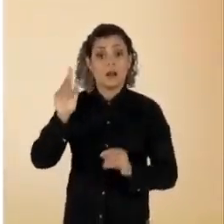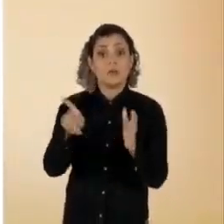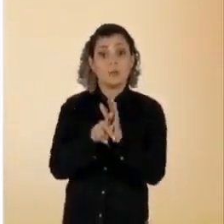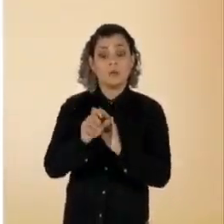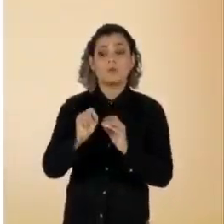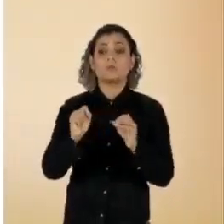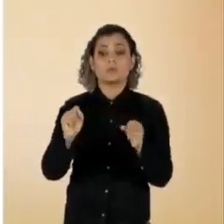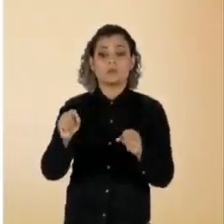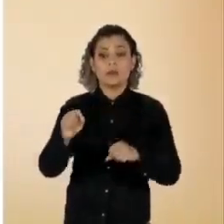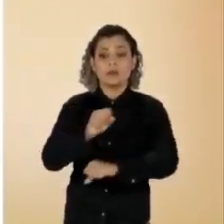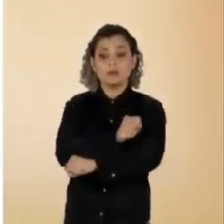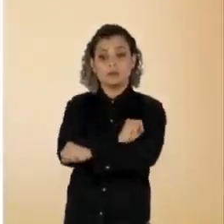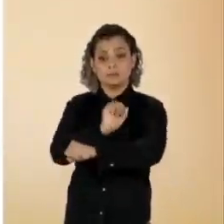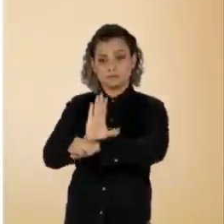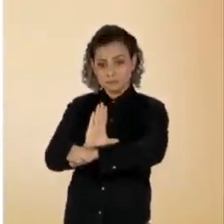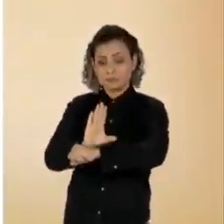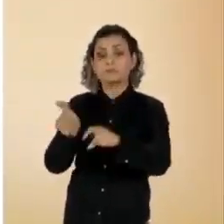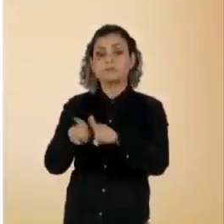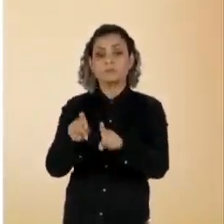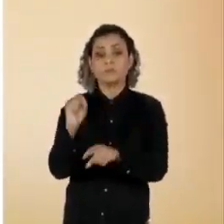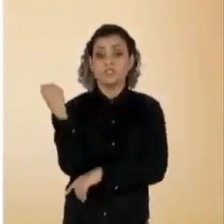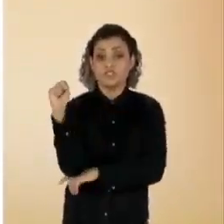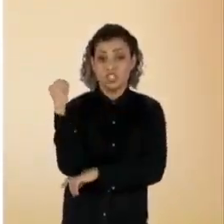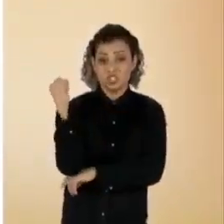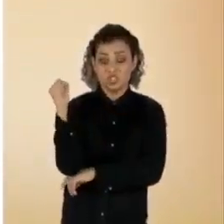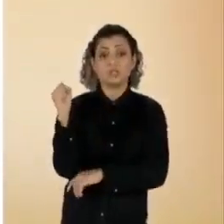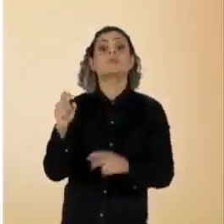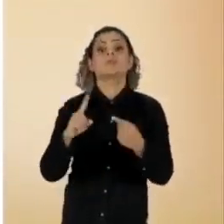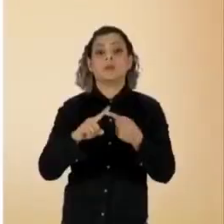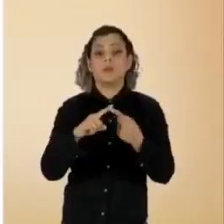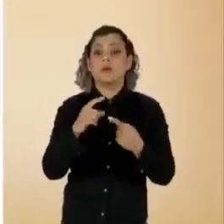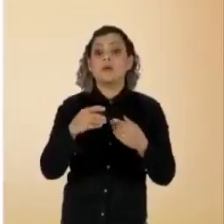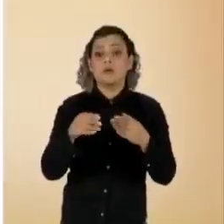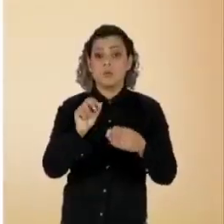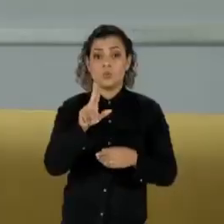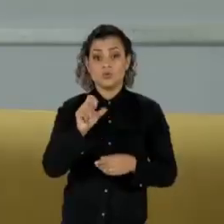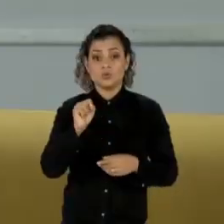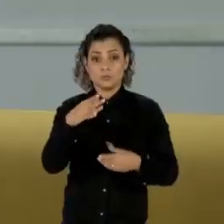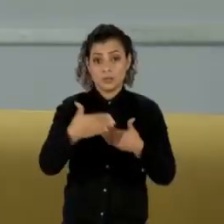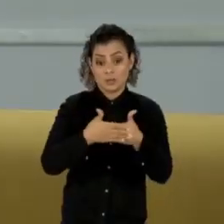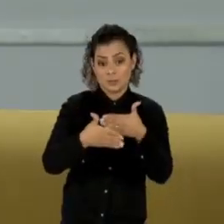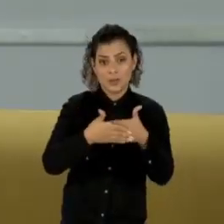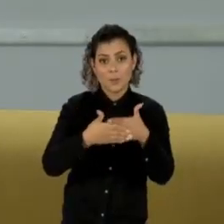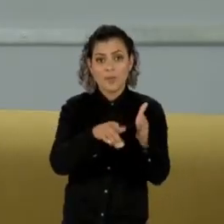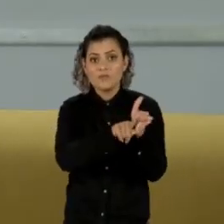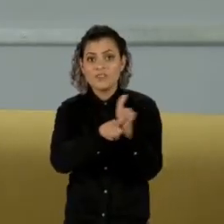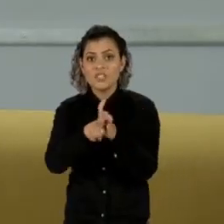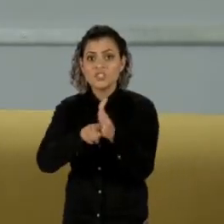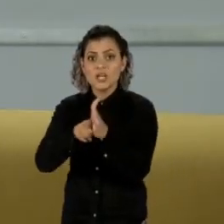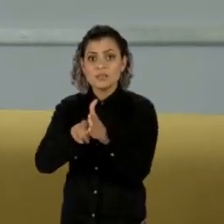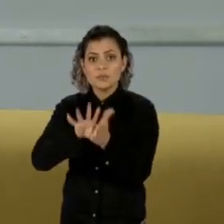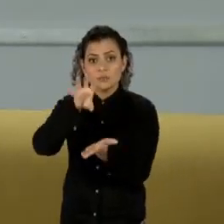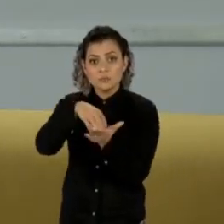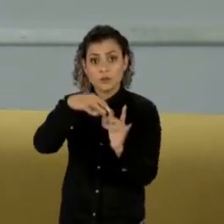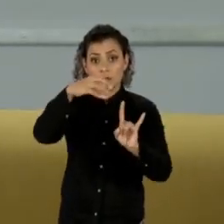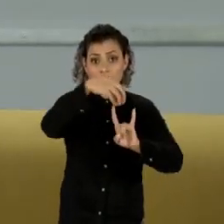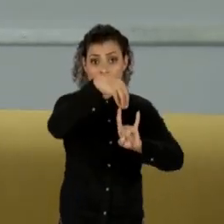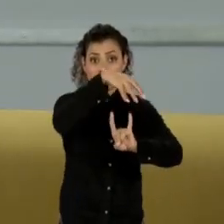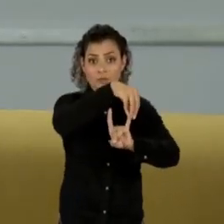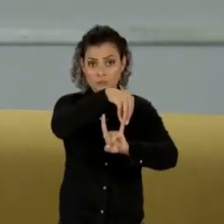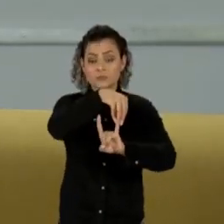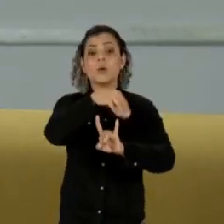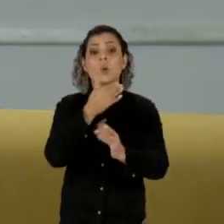carlos de sergipe a usp de ribeirão preto ea fundação oswaldo cruz em sobre essa descoberta a gente conversa agora